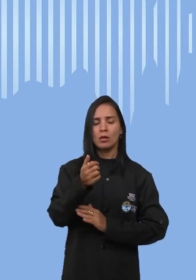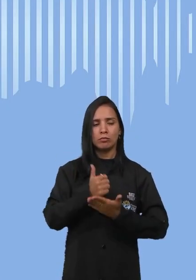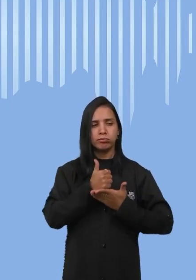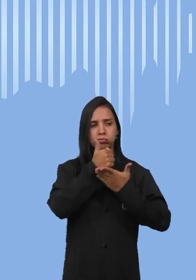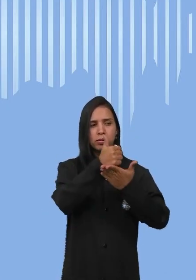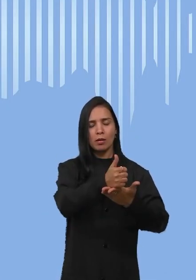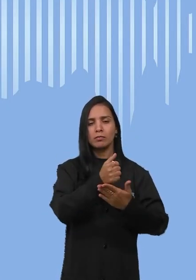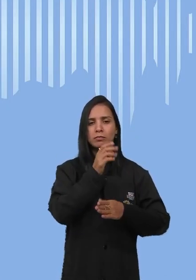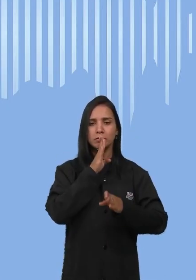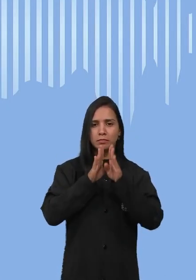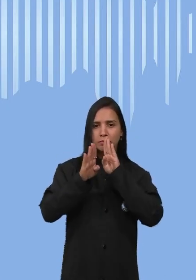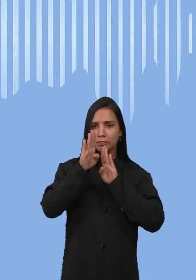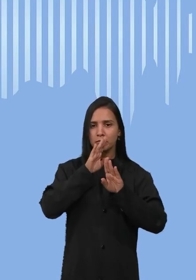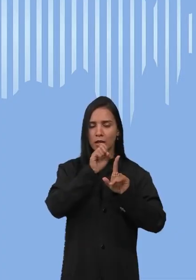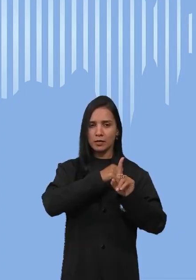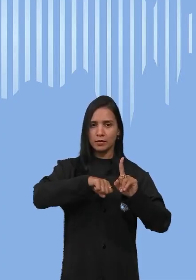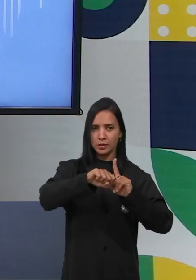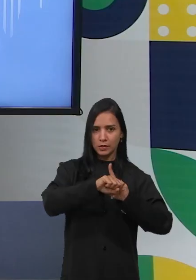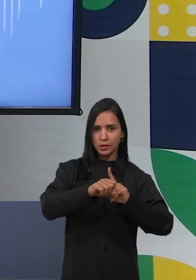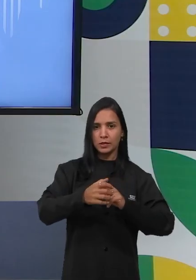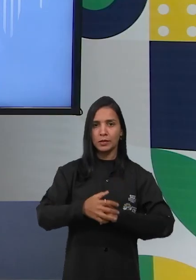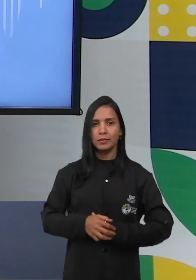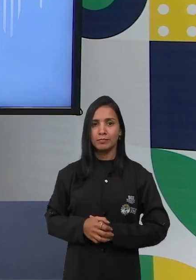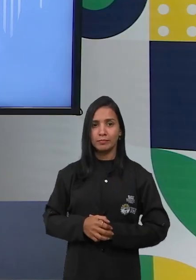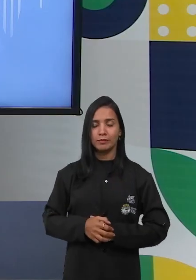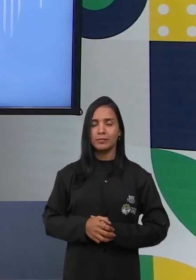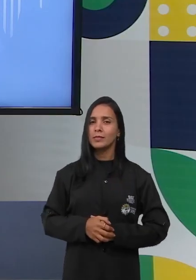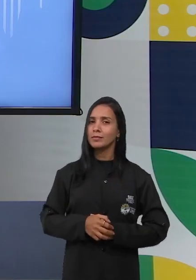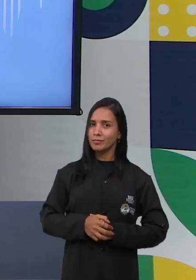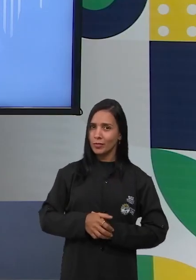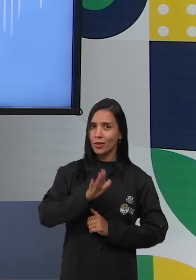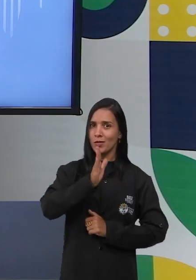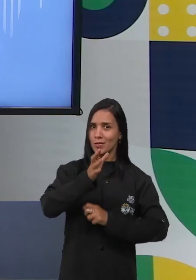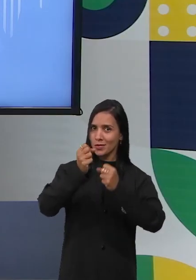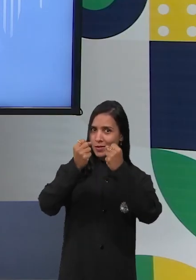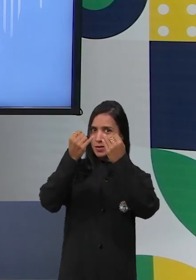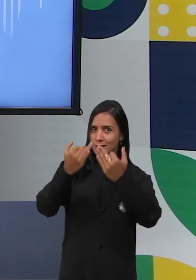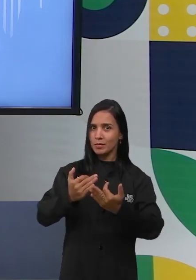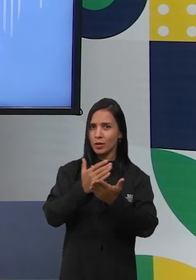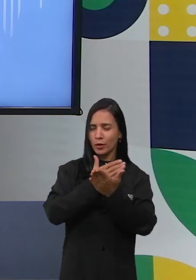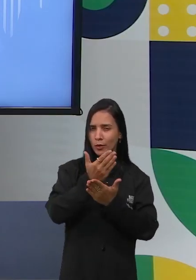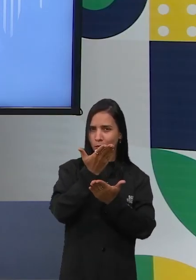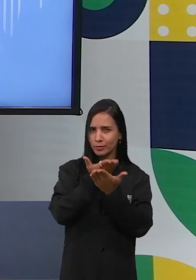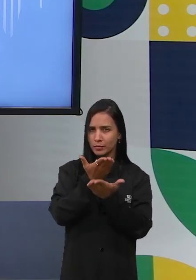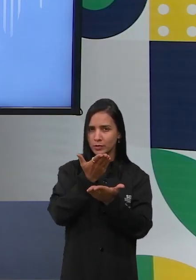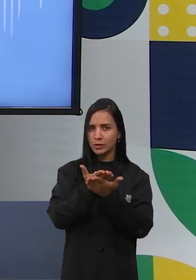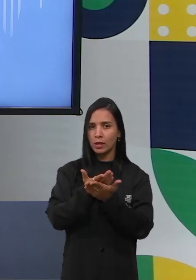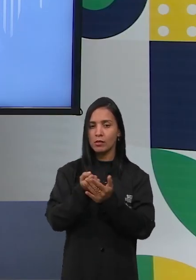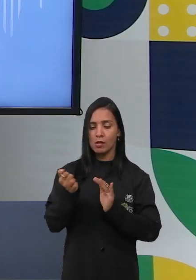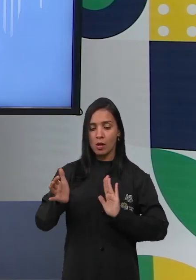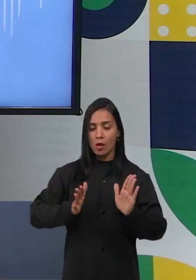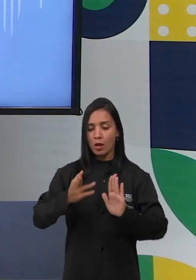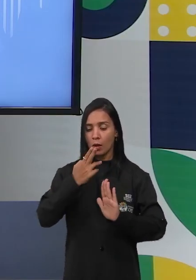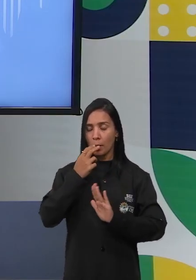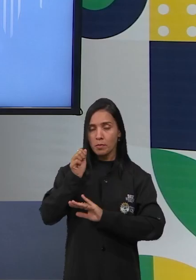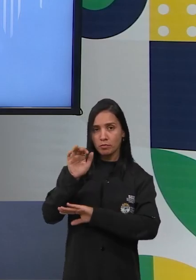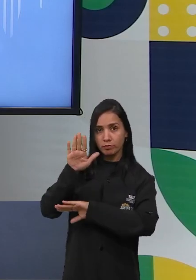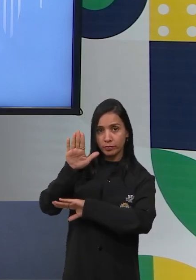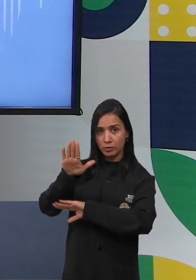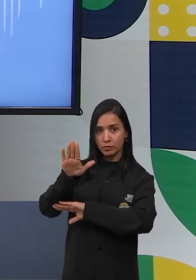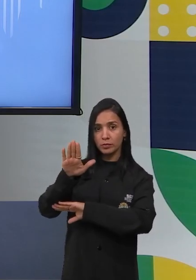sociedade. Então, nós falamos lá no início da nossa aula que no período da ditadura militar, os artistas eles